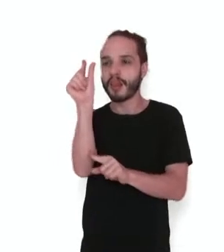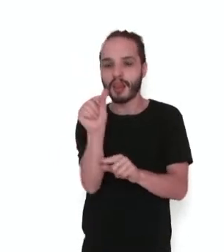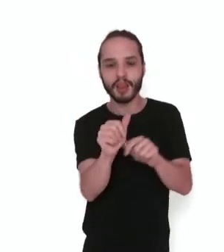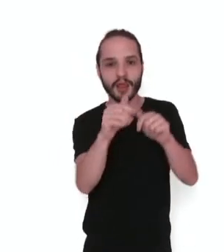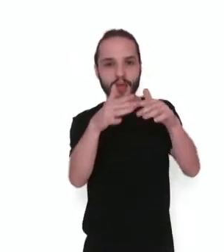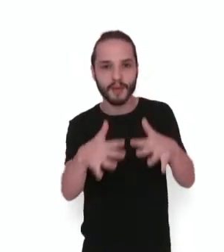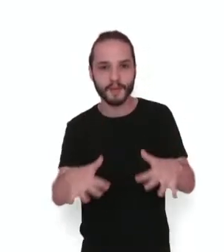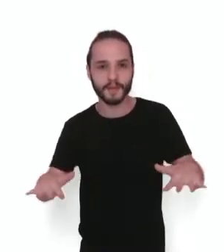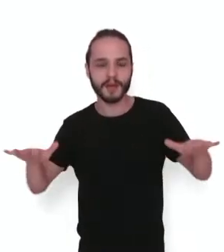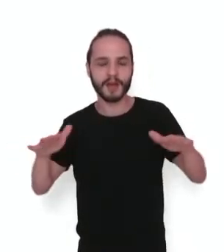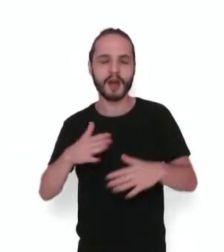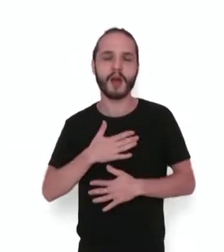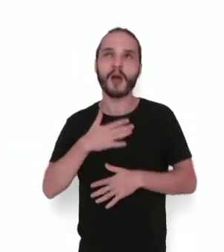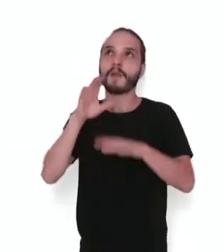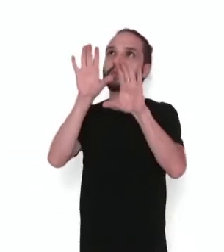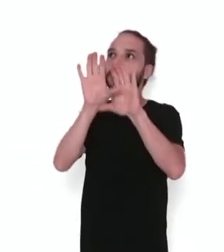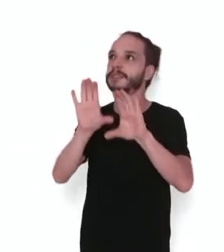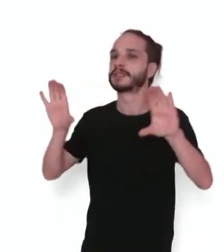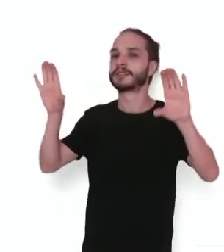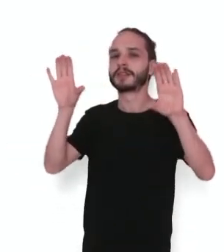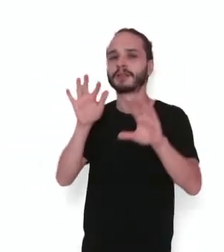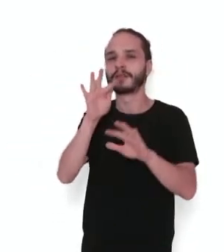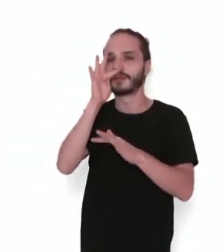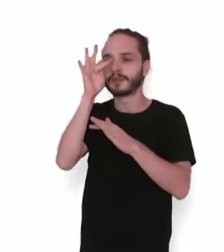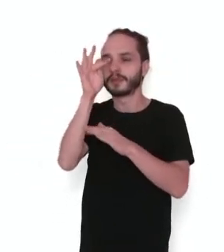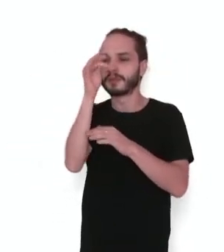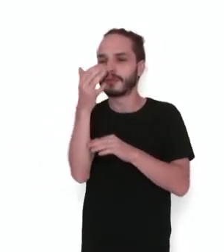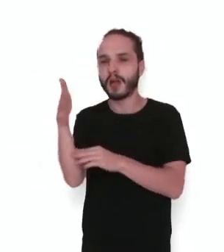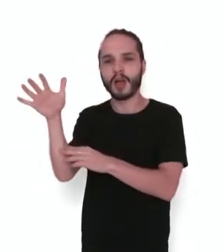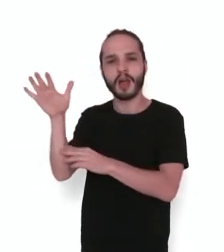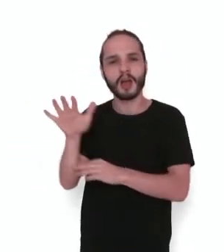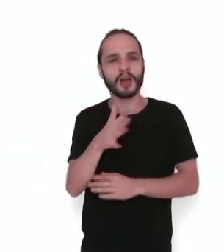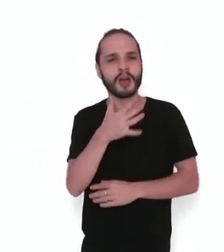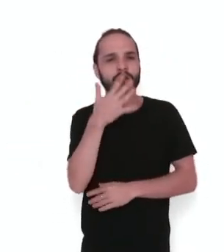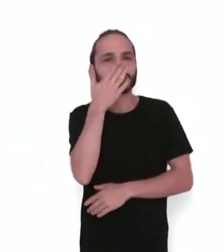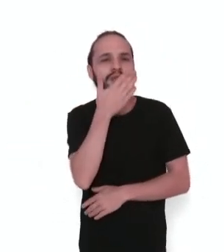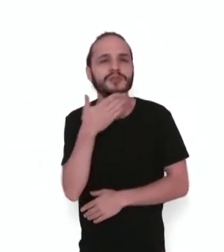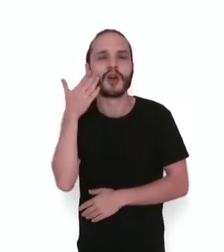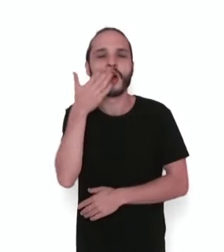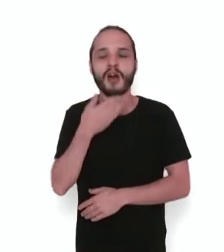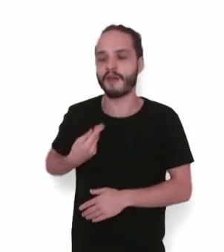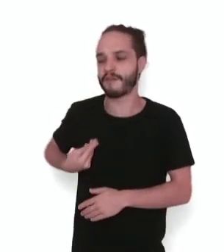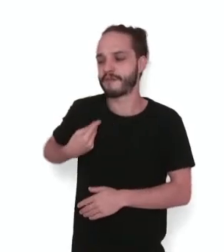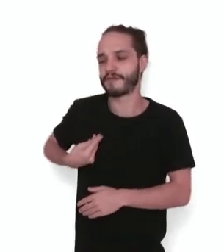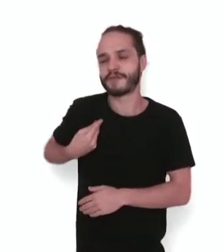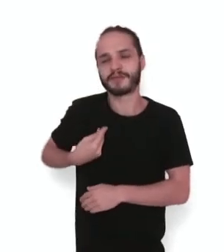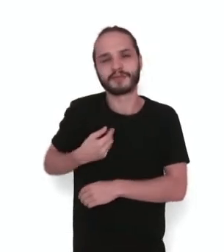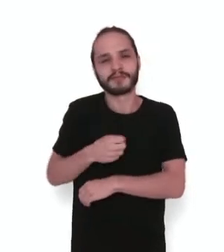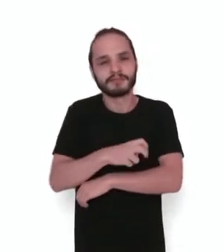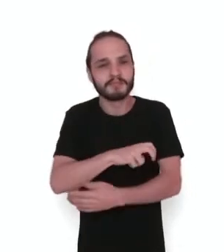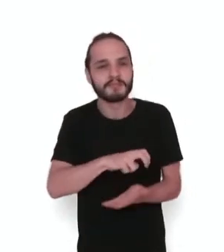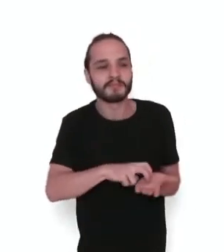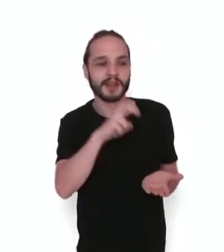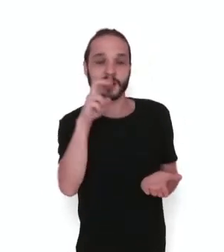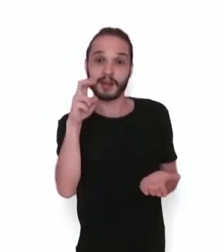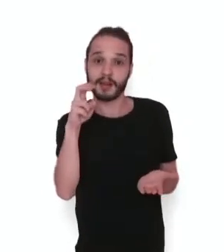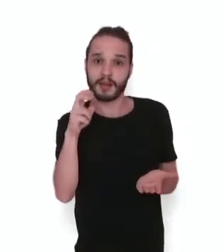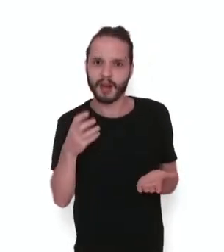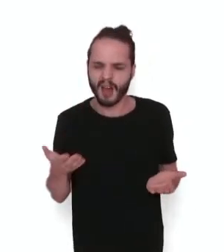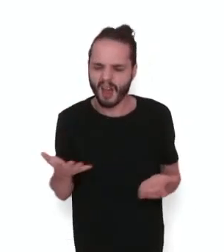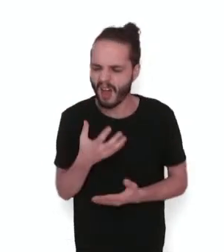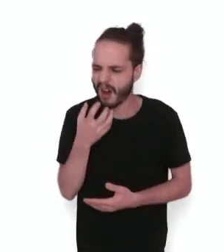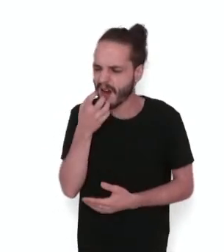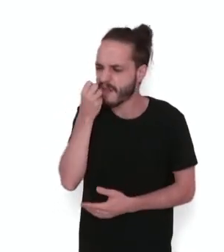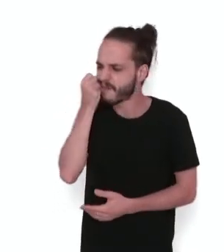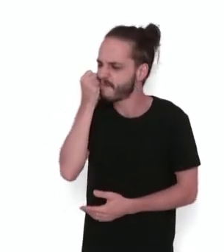meu céu de primavera, que doce a vida não era nessa risonha manhã. Em vez das mágoas de agora,